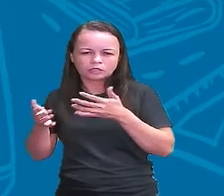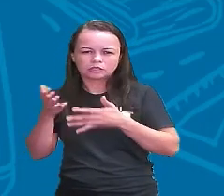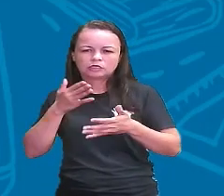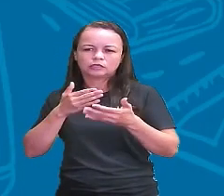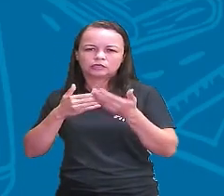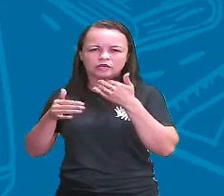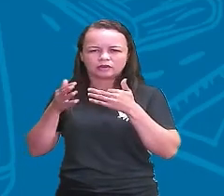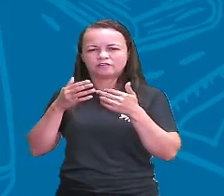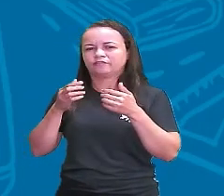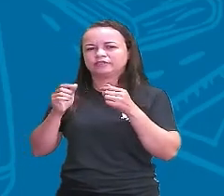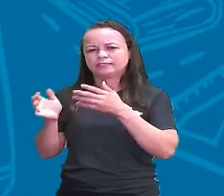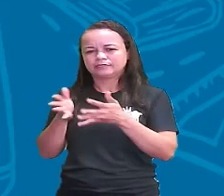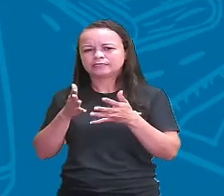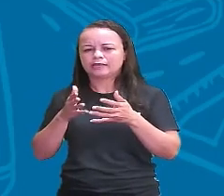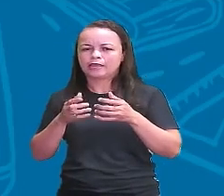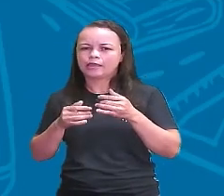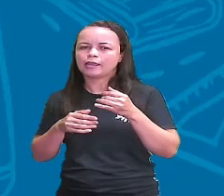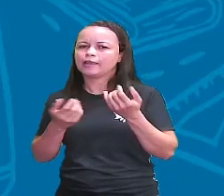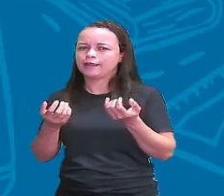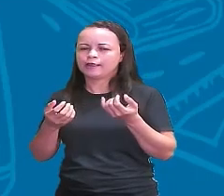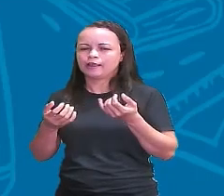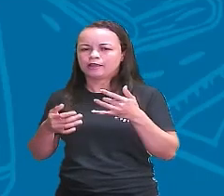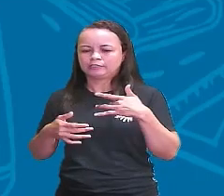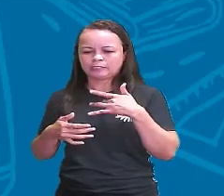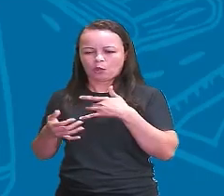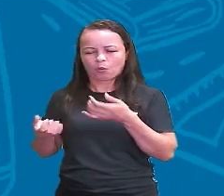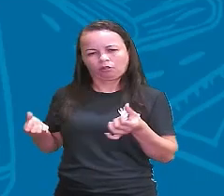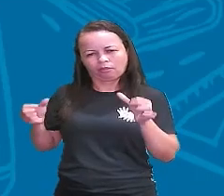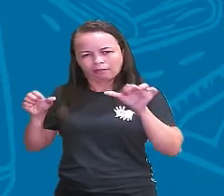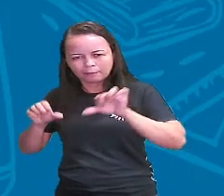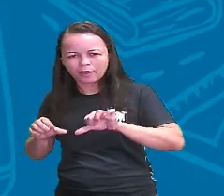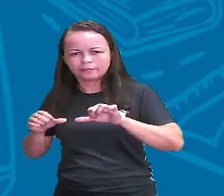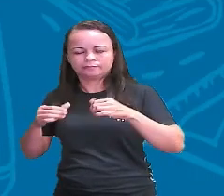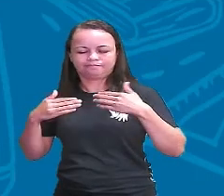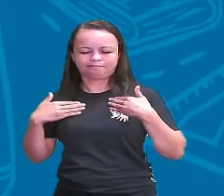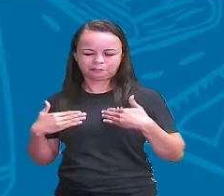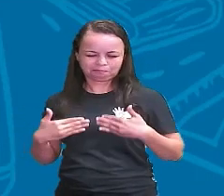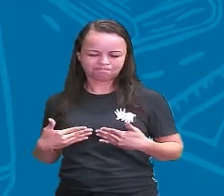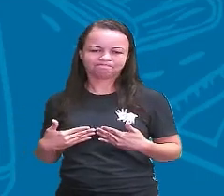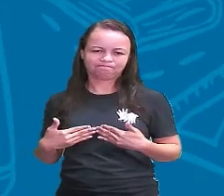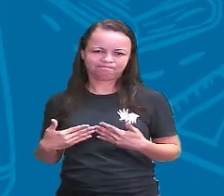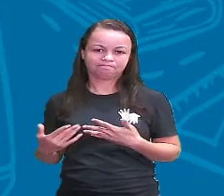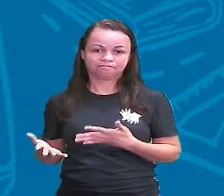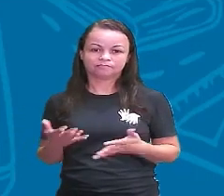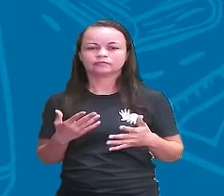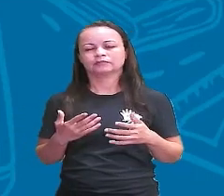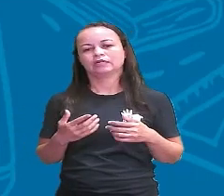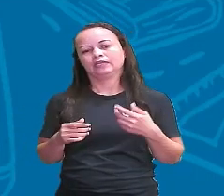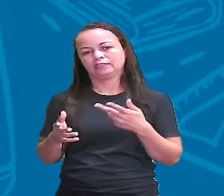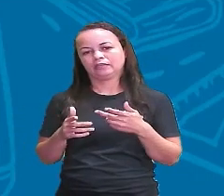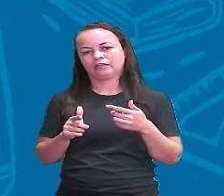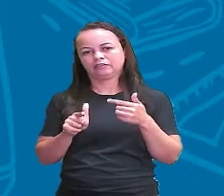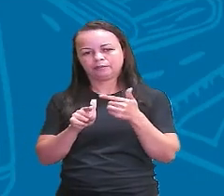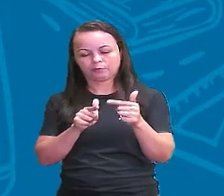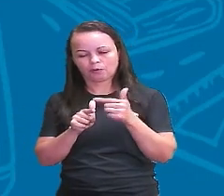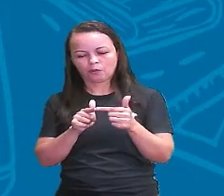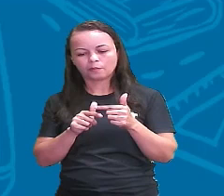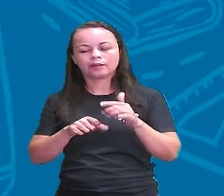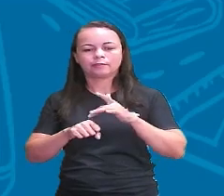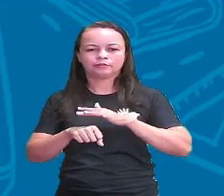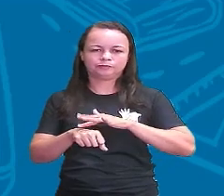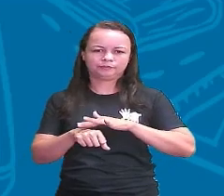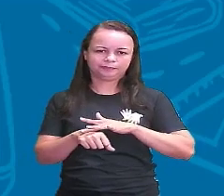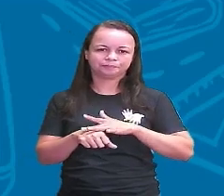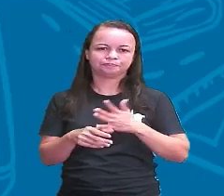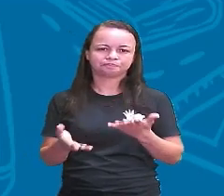um veneno para o nosso corpo, porque vai estar nos prejudicando e vai estar ali comprometendo o nosso bem-estar e a nossa